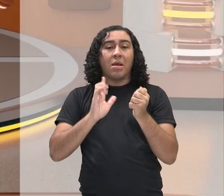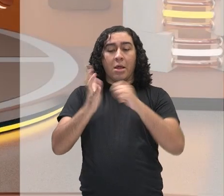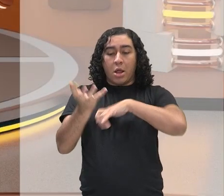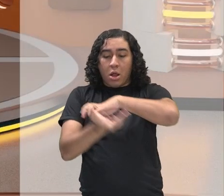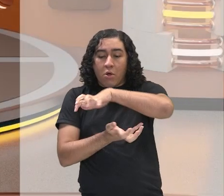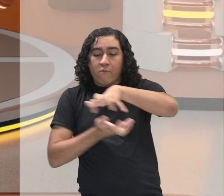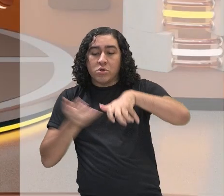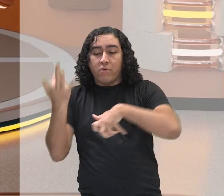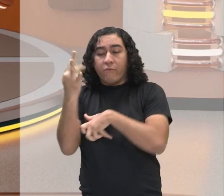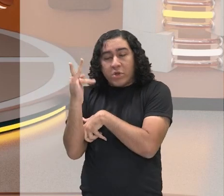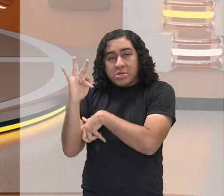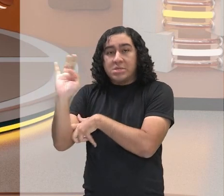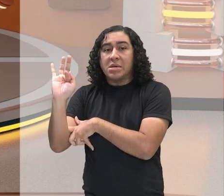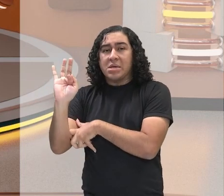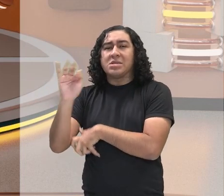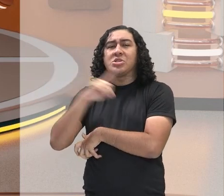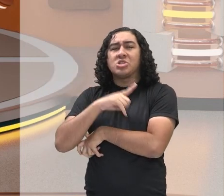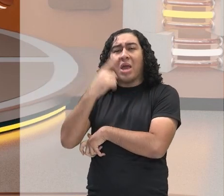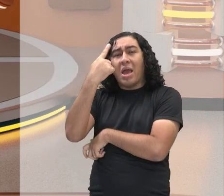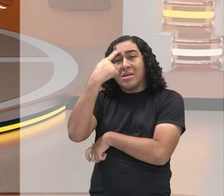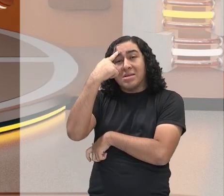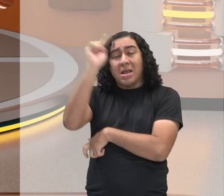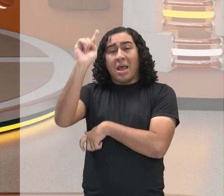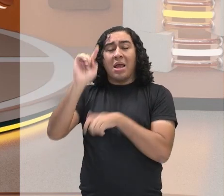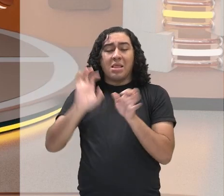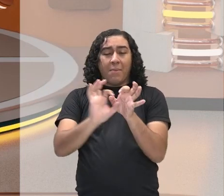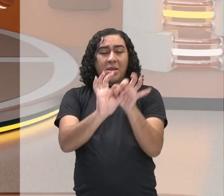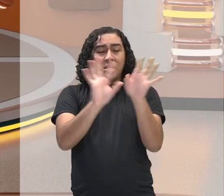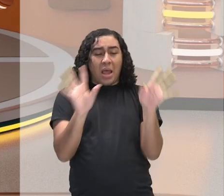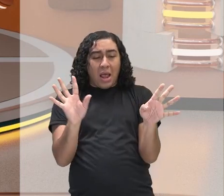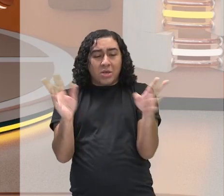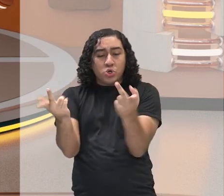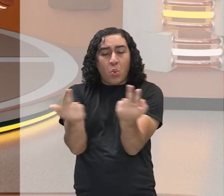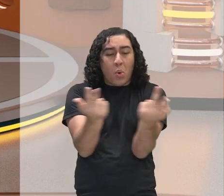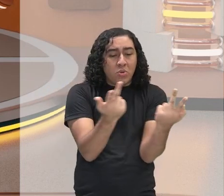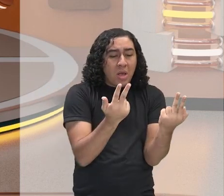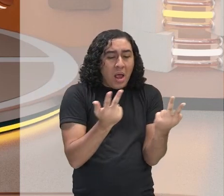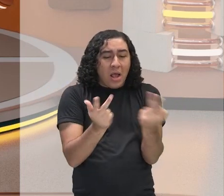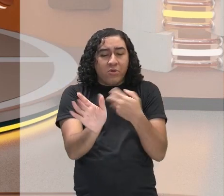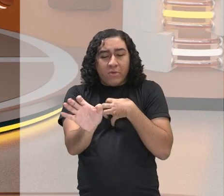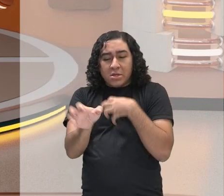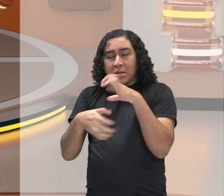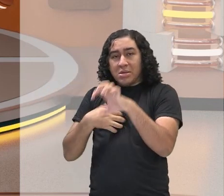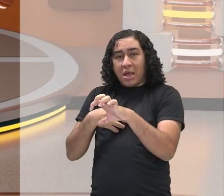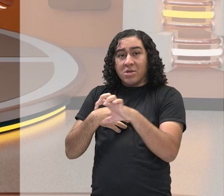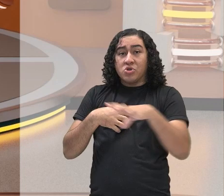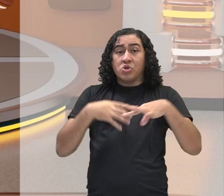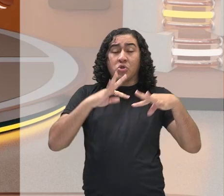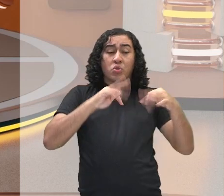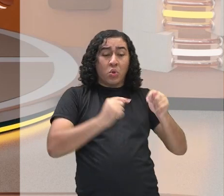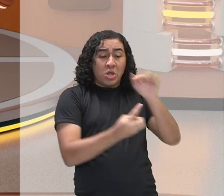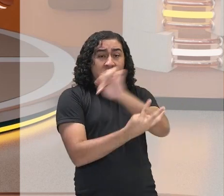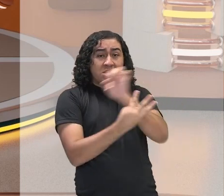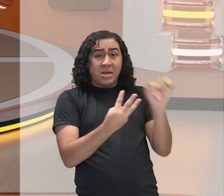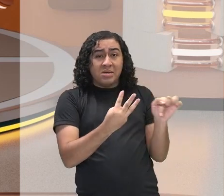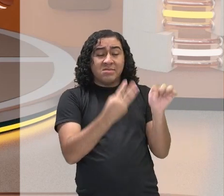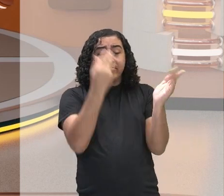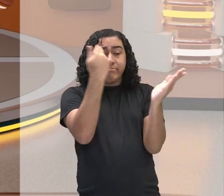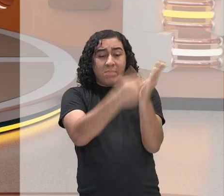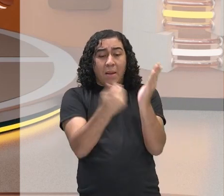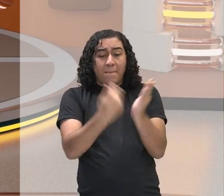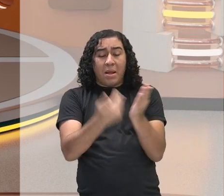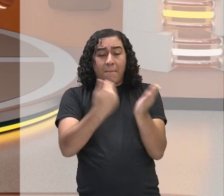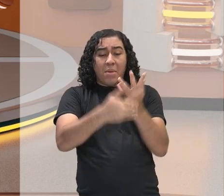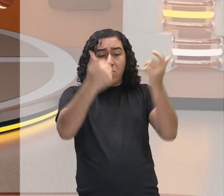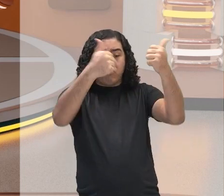igualdade, liberdade, fraternidade, não é? Então, todos esses ideais ali, eles foram falhando. A